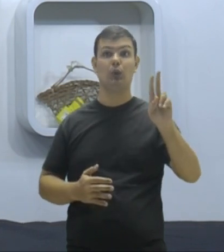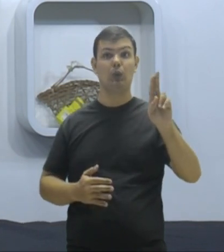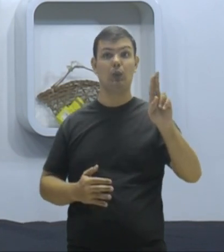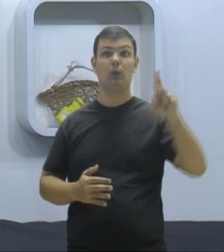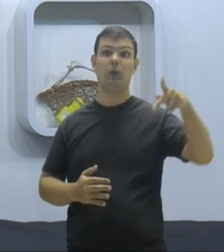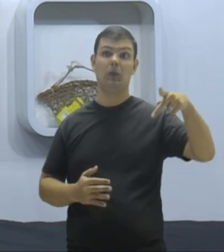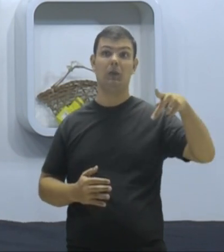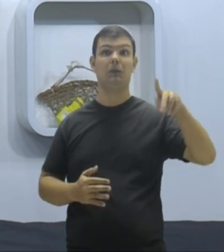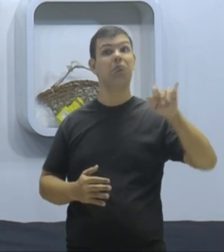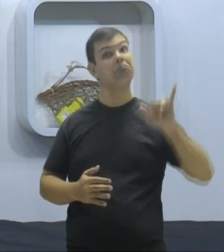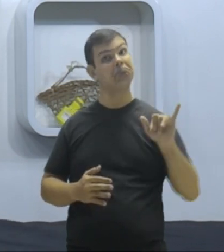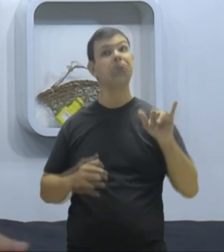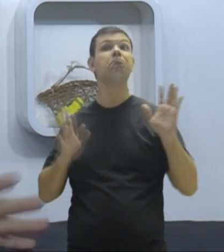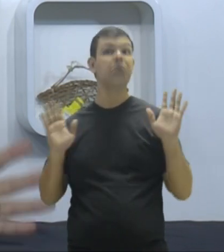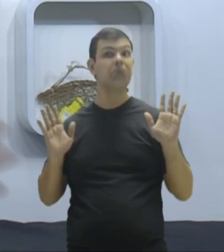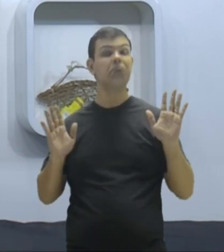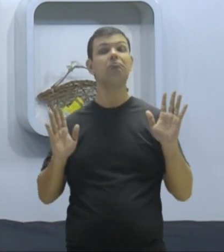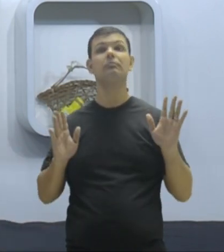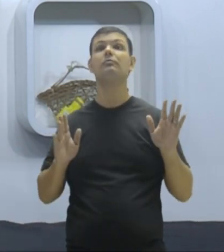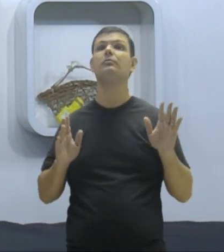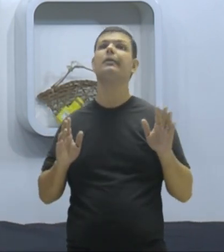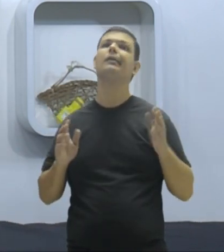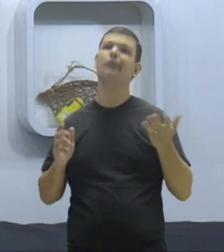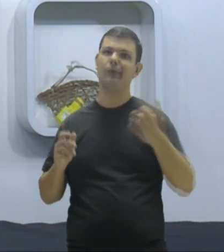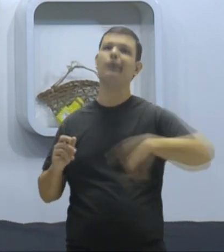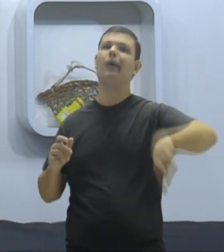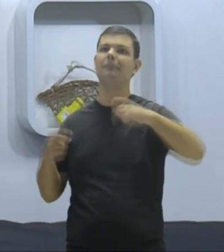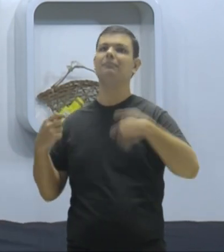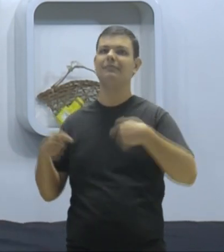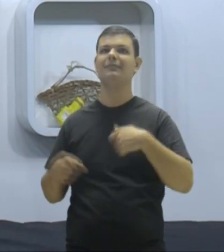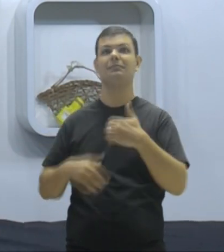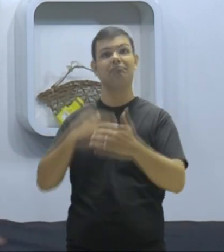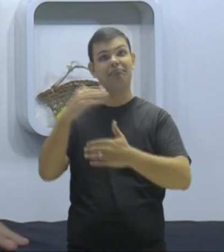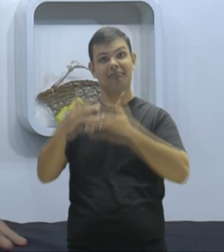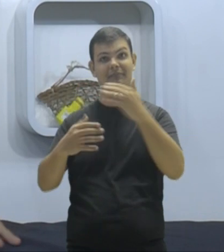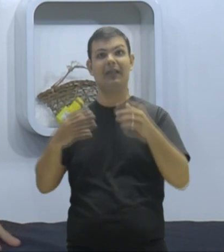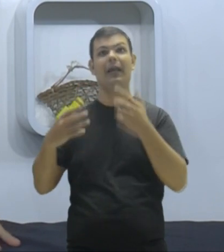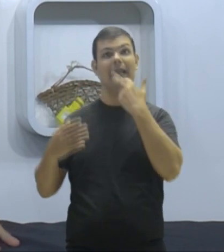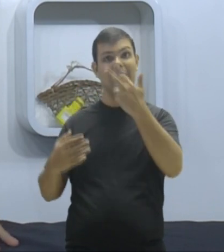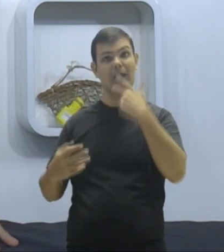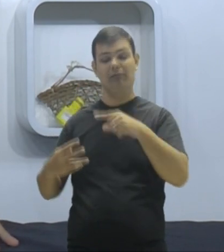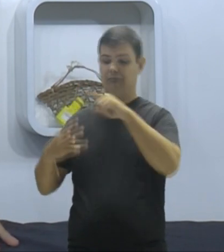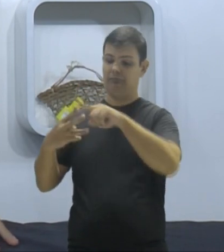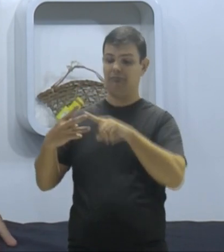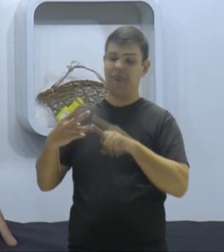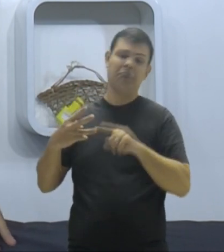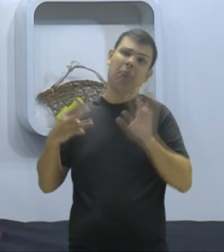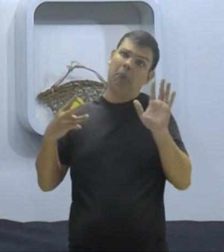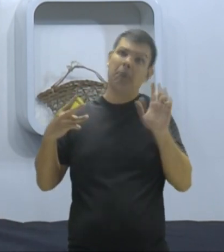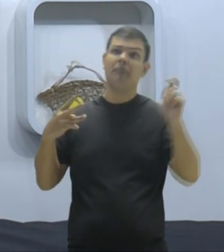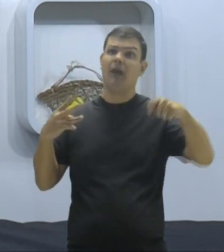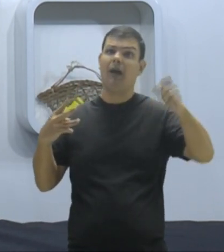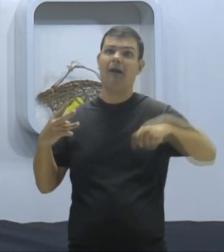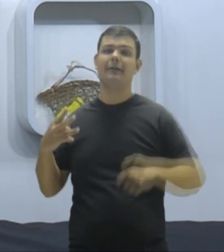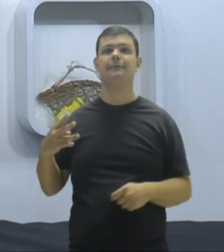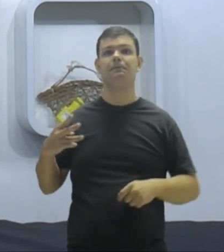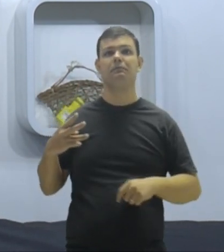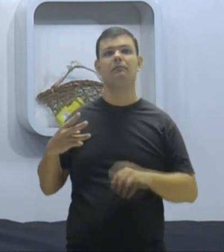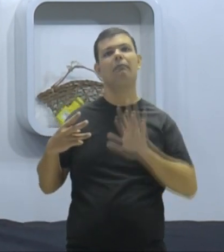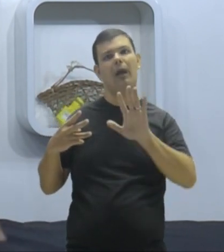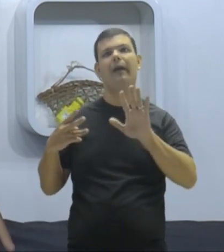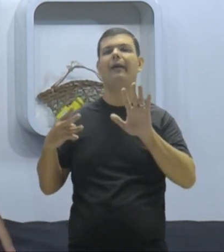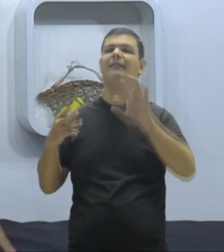nós estamos, na verdade, aquém daquilo que poderíamos. Então, nós falamos o português como língua materna, mas poderíamos ter